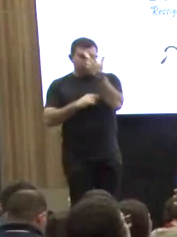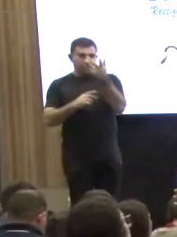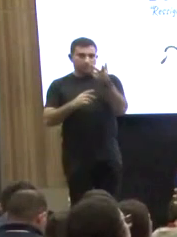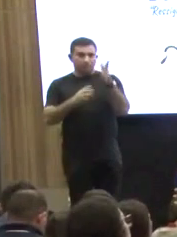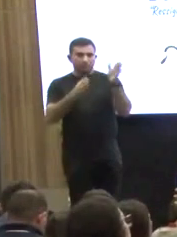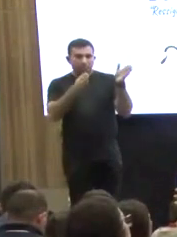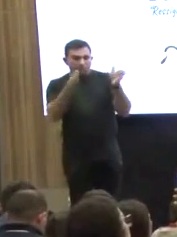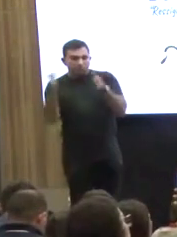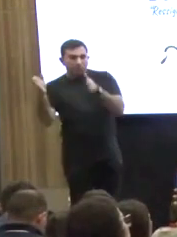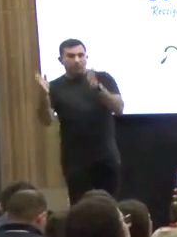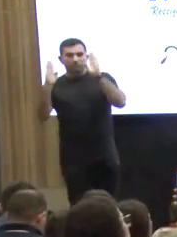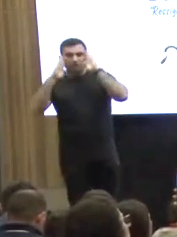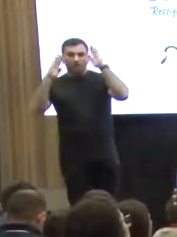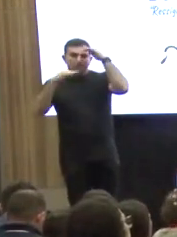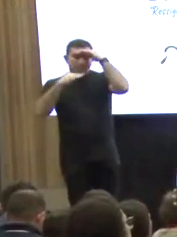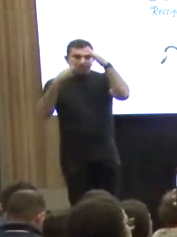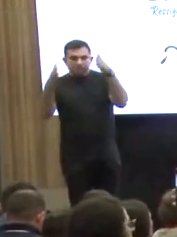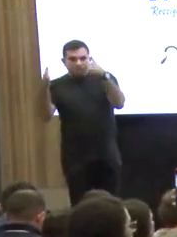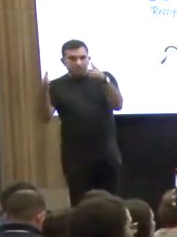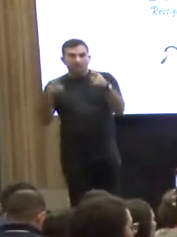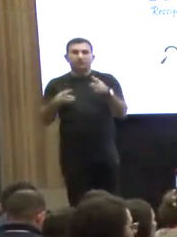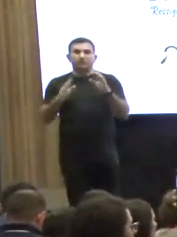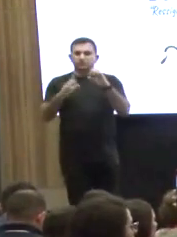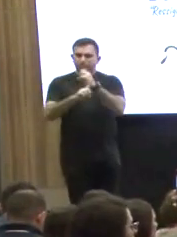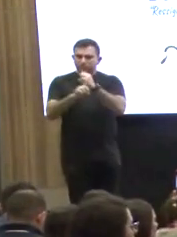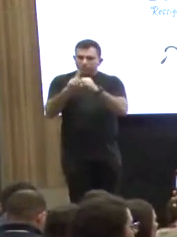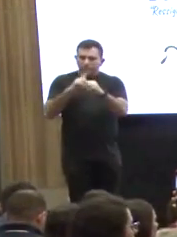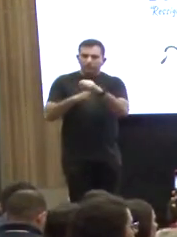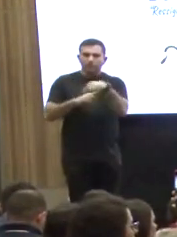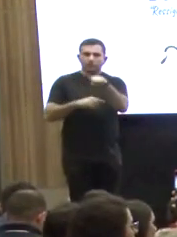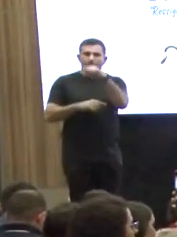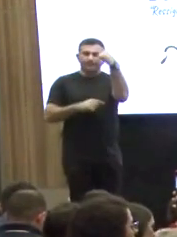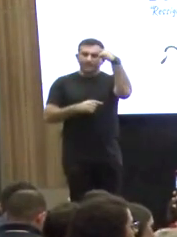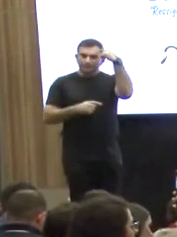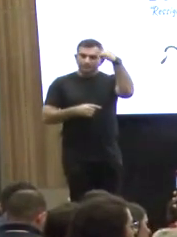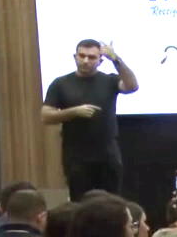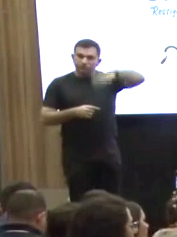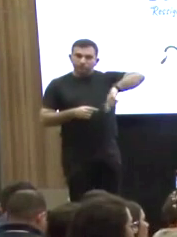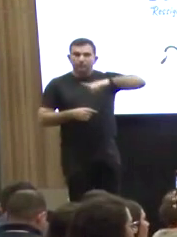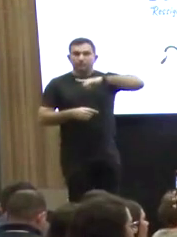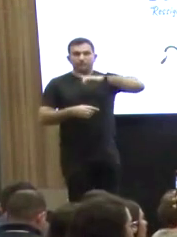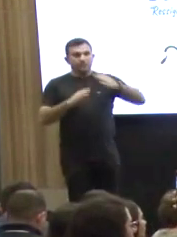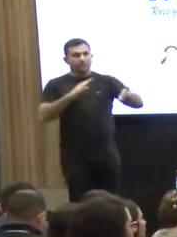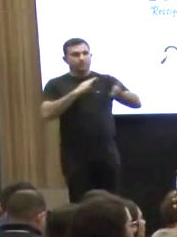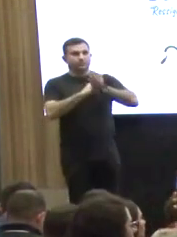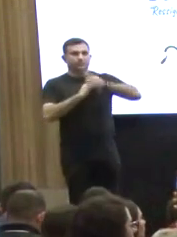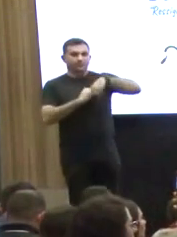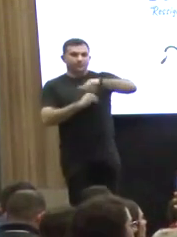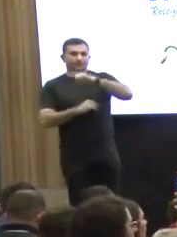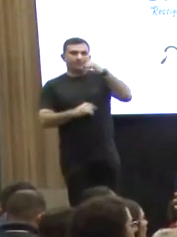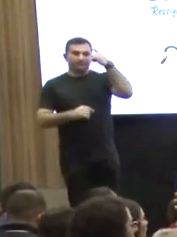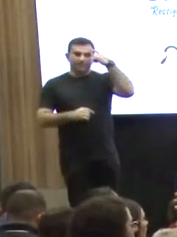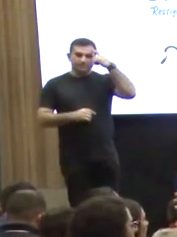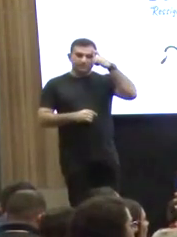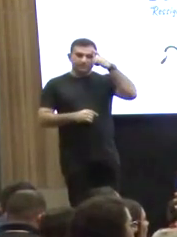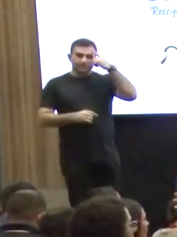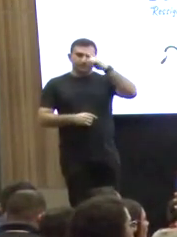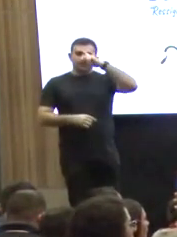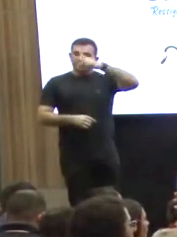assim, que ajudam a nossa sociedade a se repensar e ajudam a nós mesmos a repensarmos as nossas